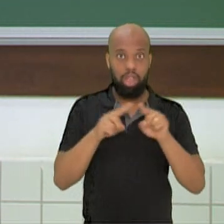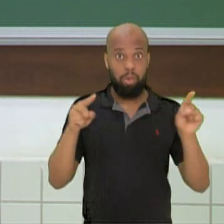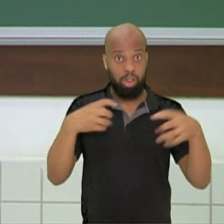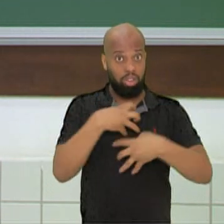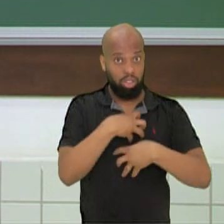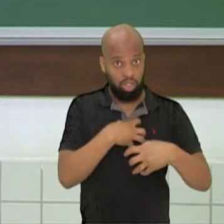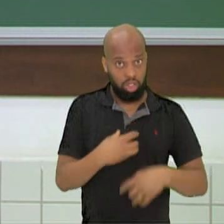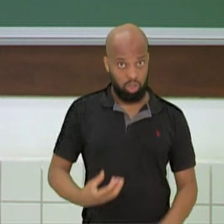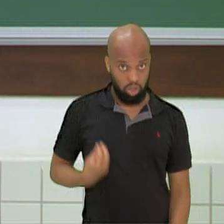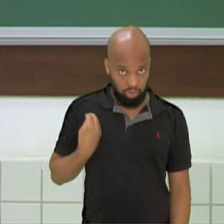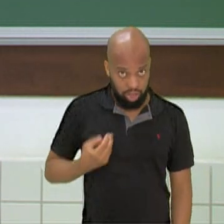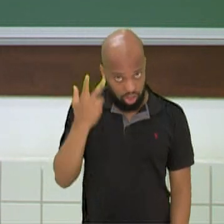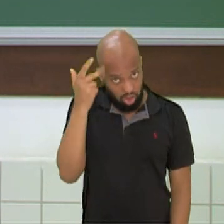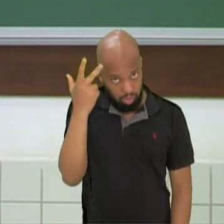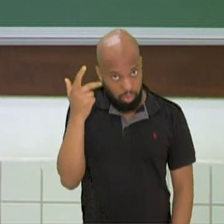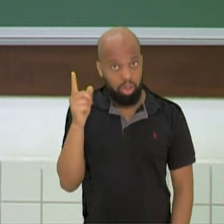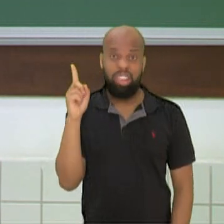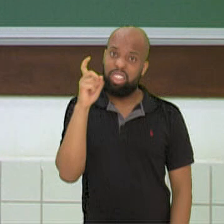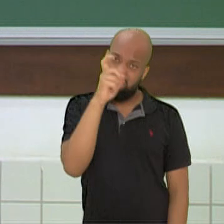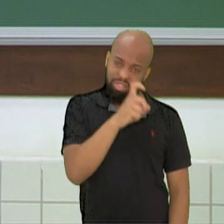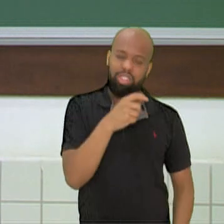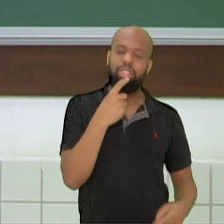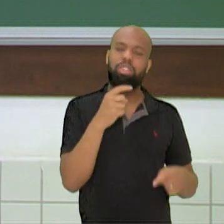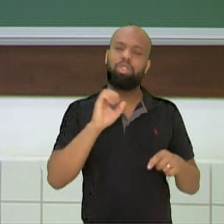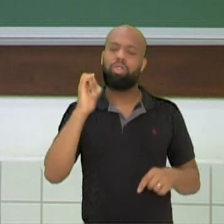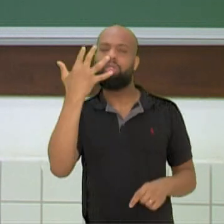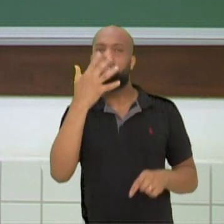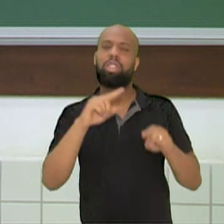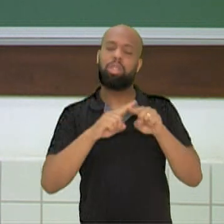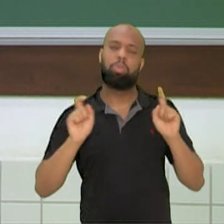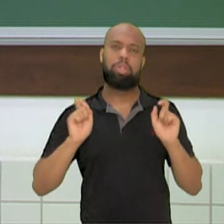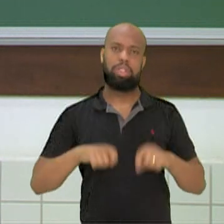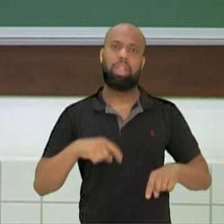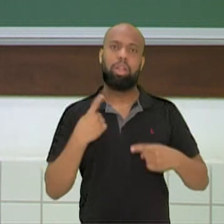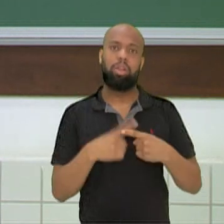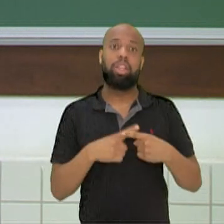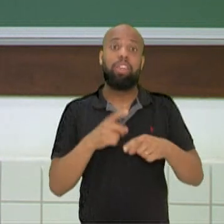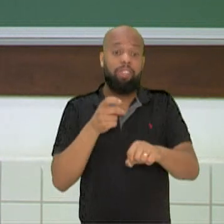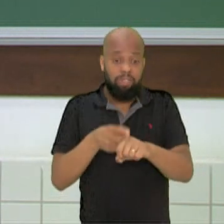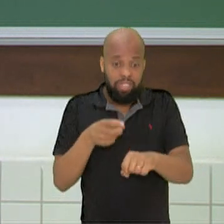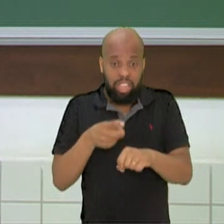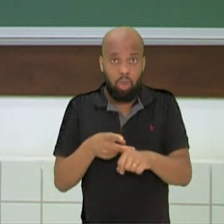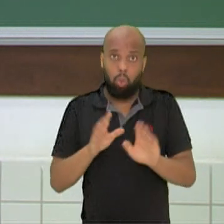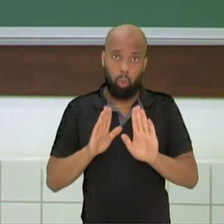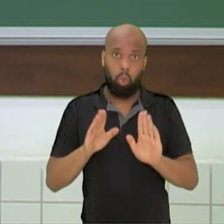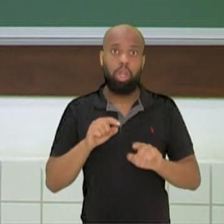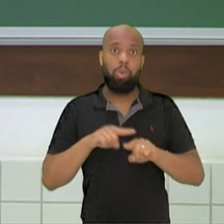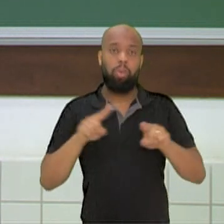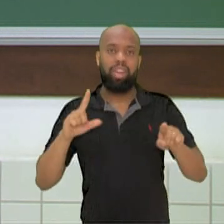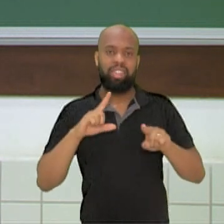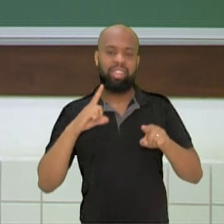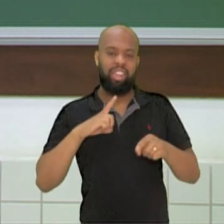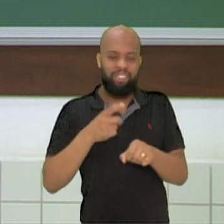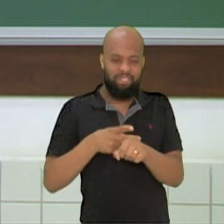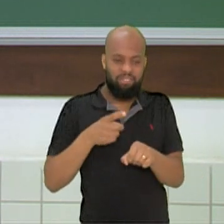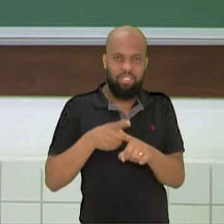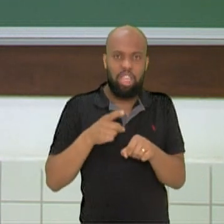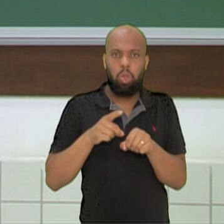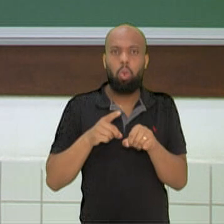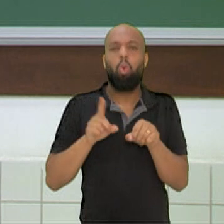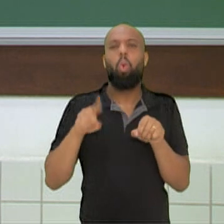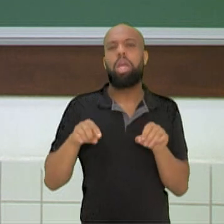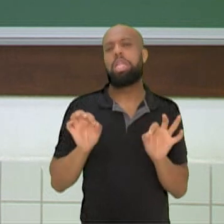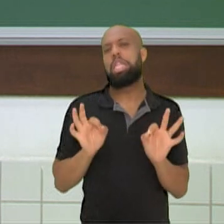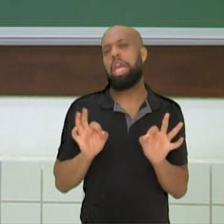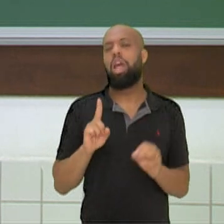pode ocorrer na vida real? É muito difícil ocorrer, mas assim, o vidro é difícil, mas com o cristal é um pouco mais favorável para você estar trabalhando